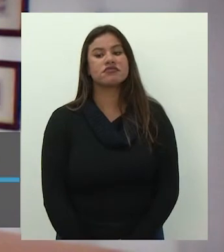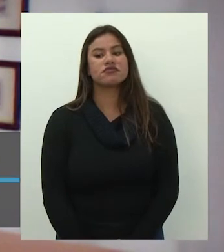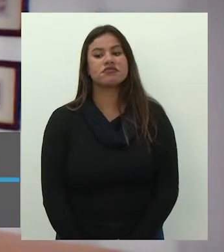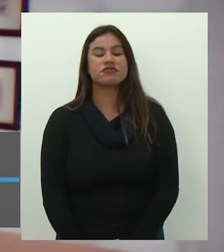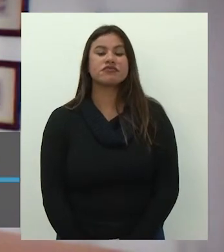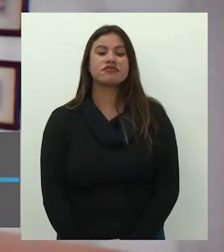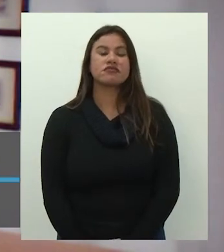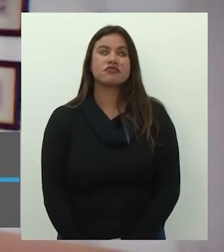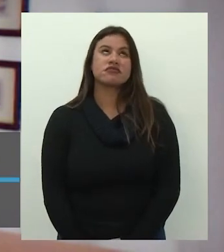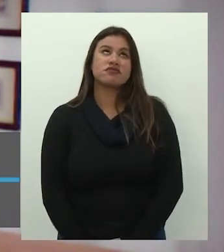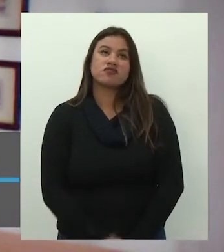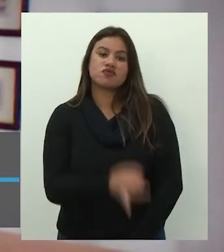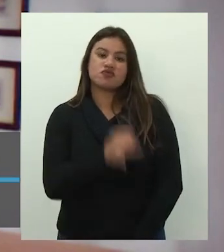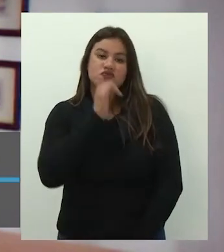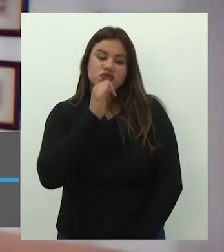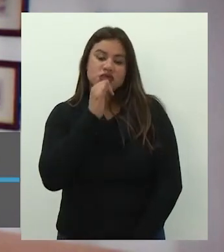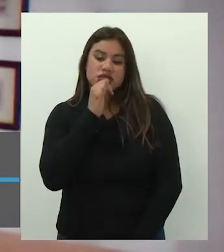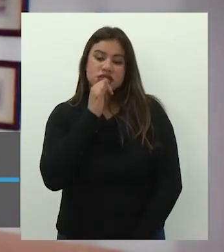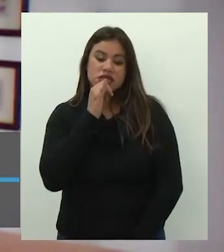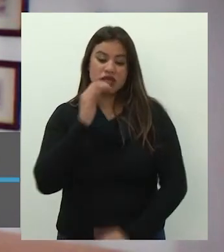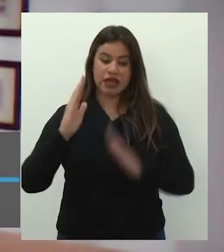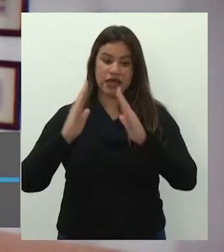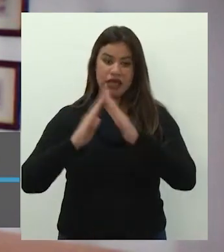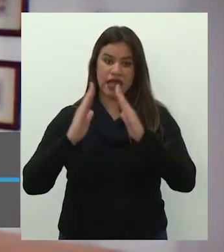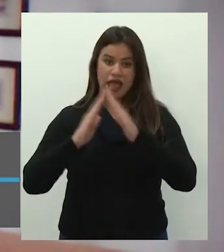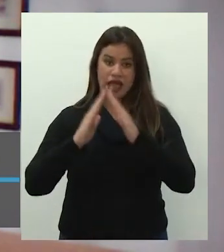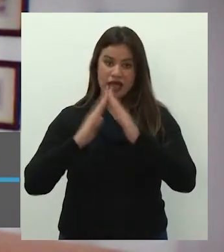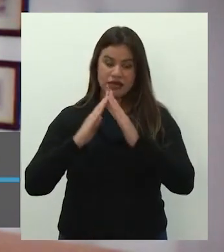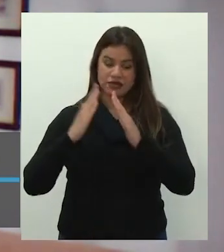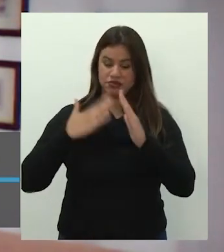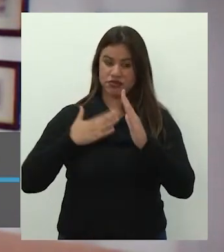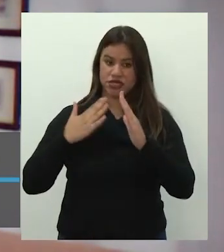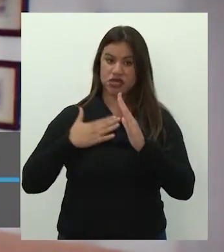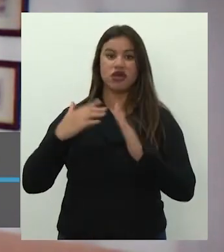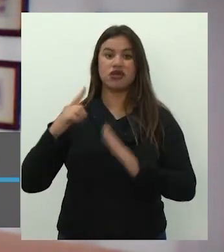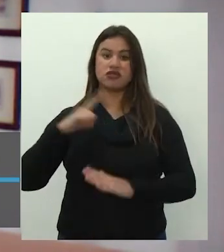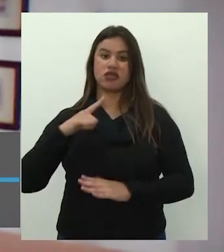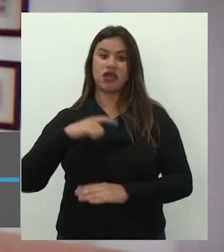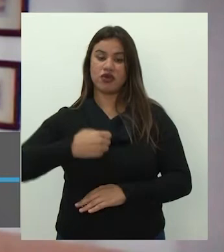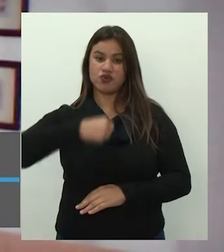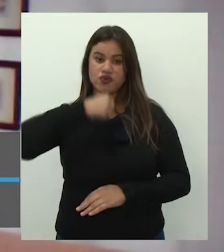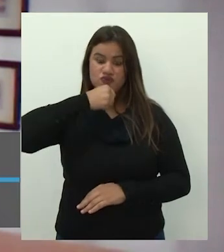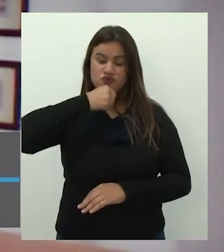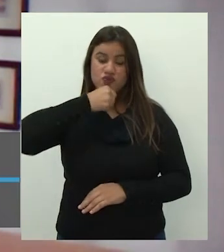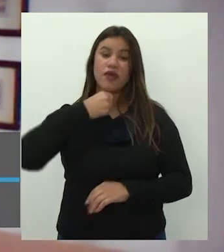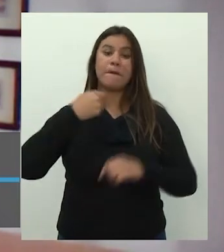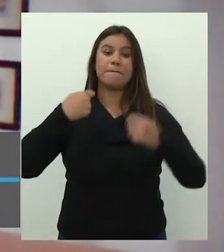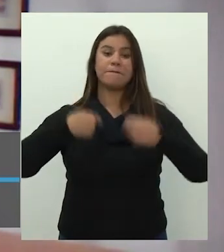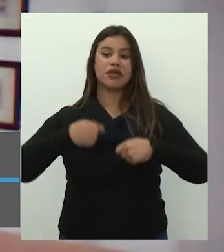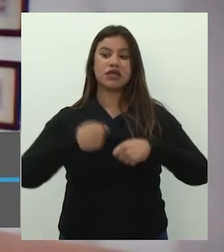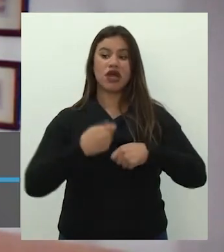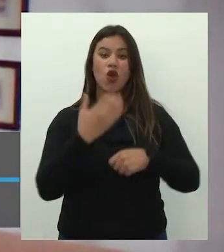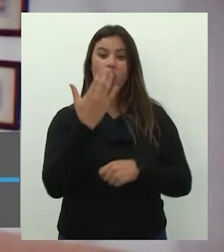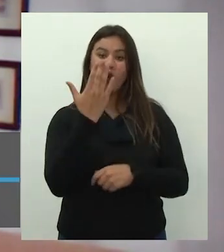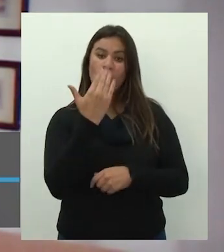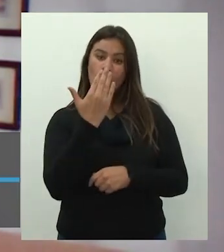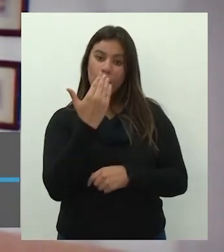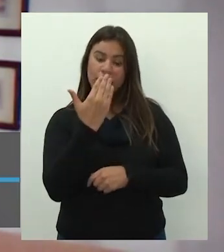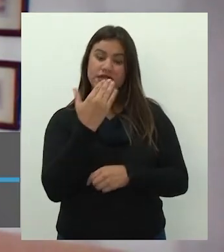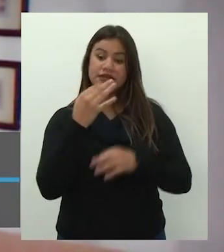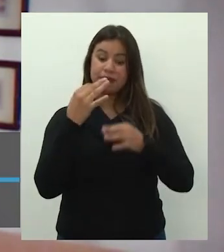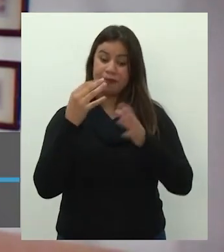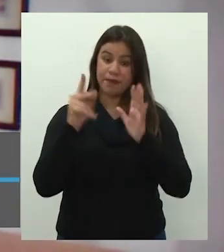aquele idoso que mora comigo precisa de um determinado tipo de alimentação, eu tenho